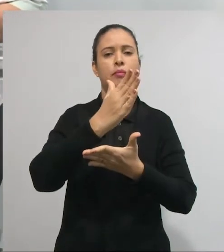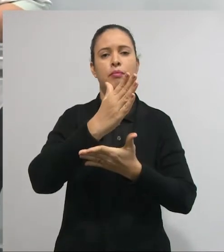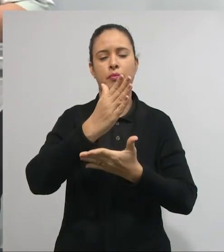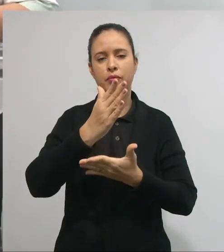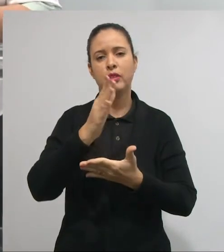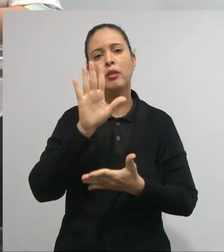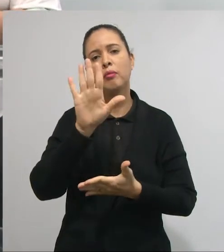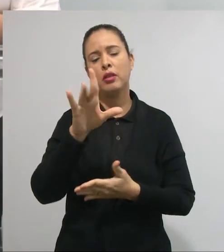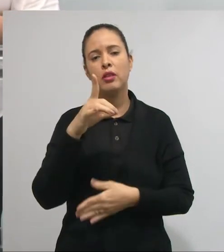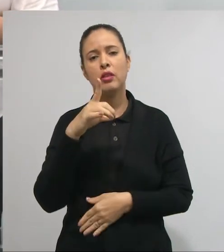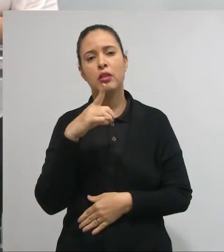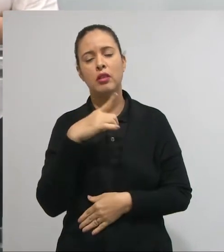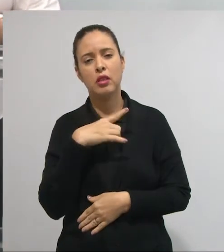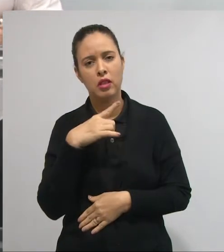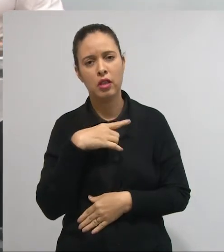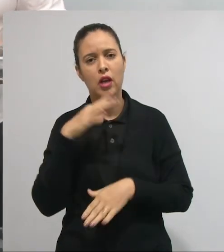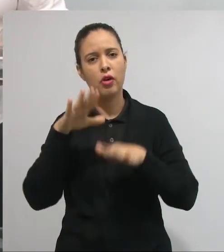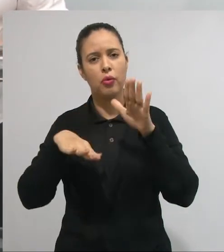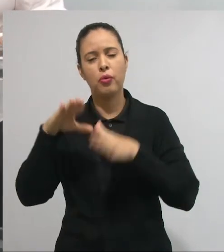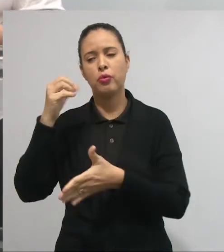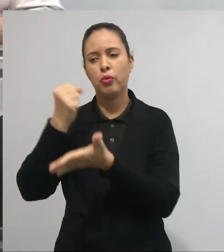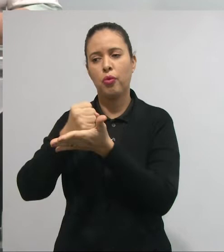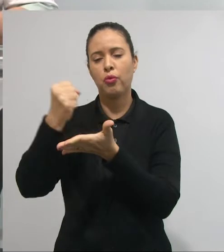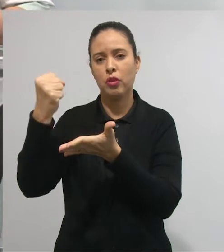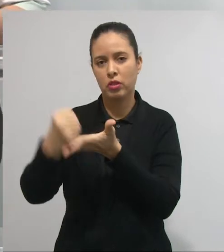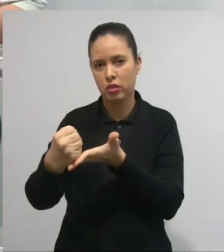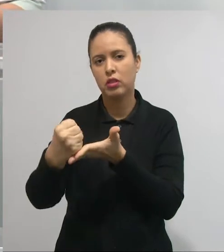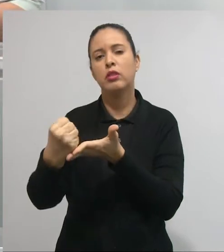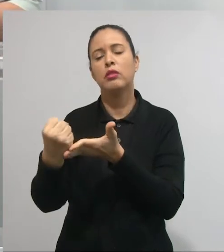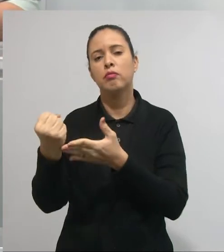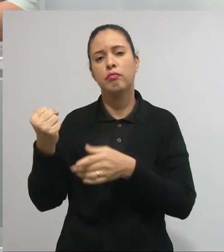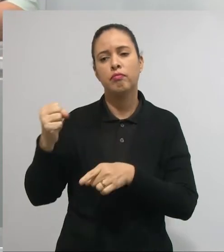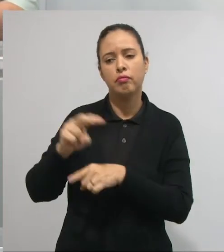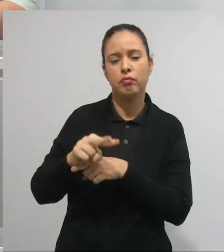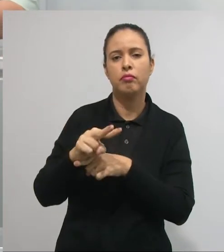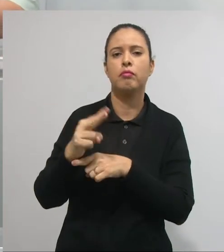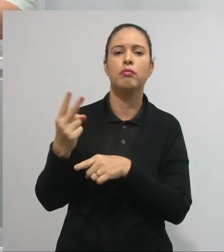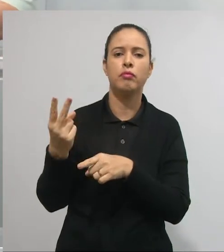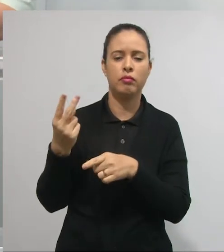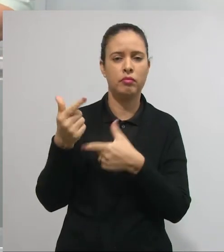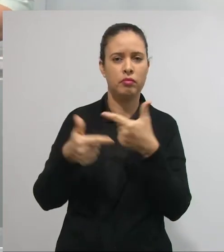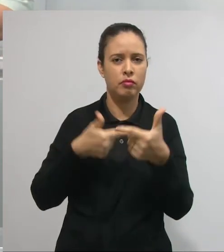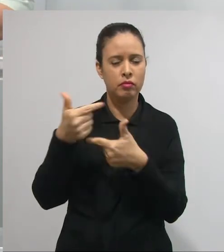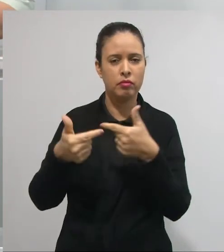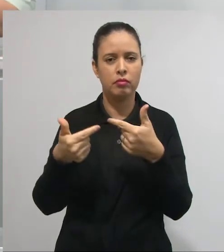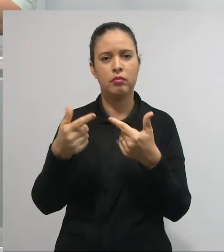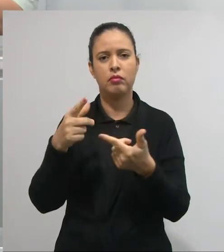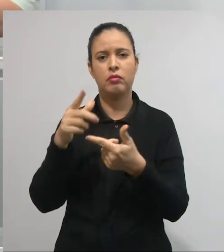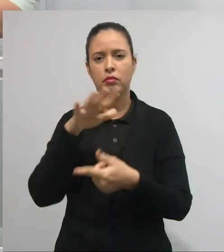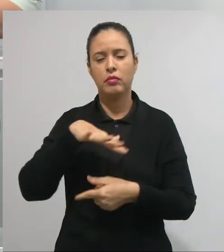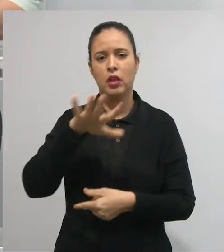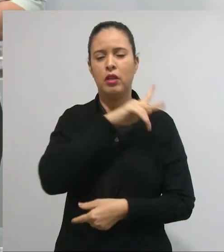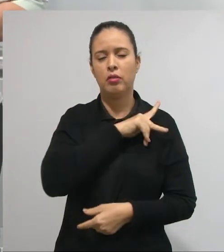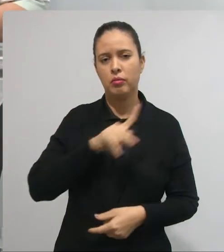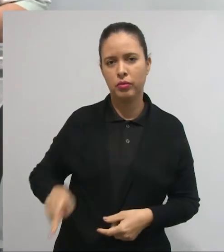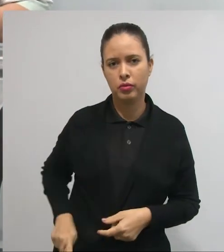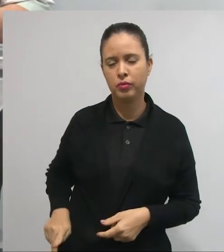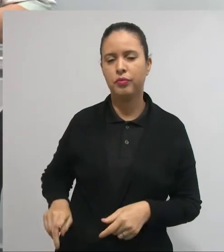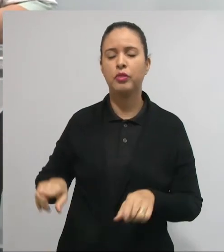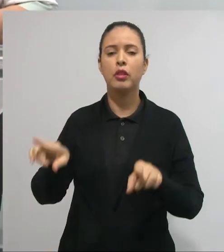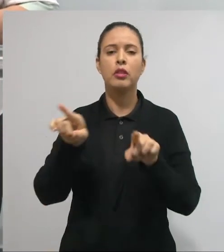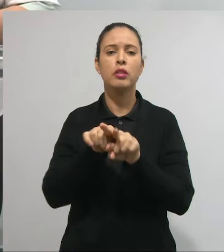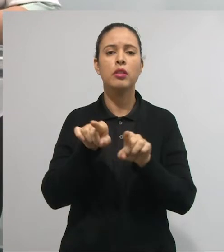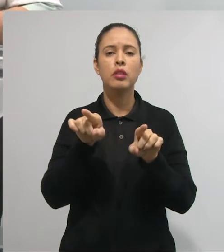temos profissionais que são terceirizados, né, profissionais que são de alguma forma